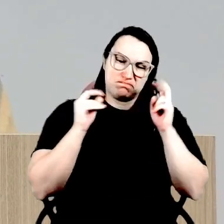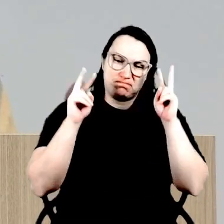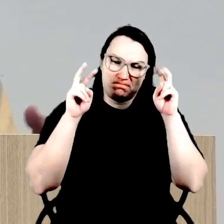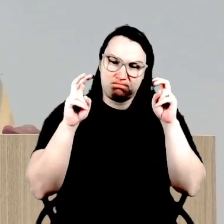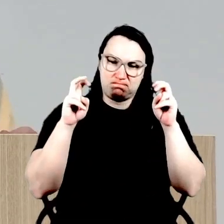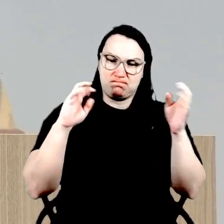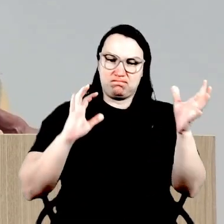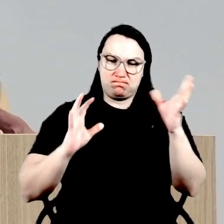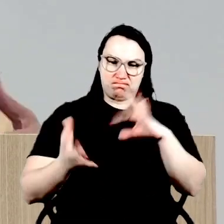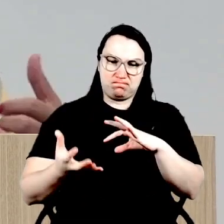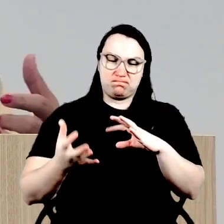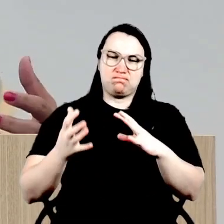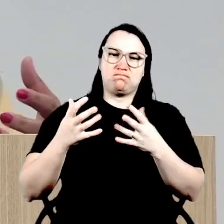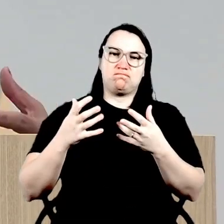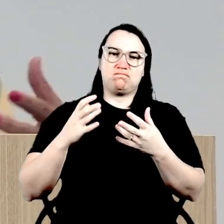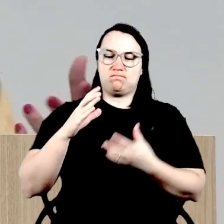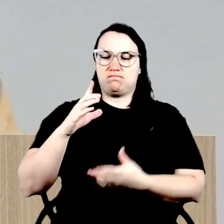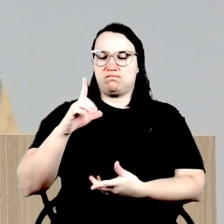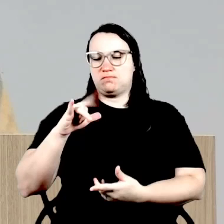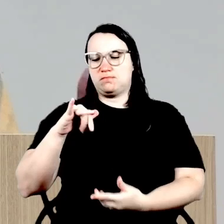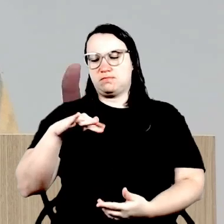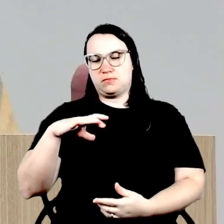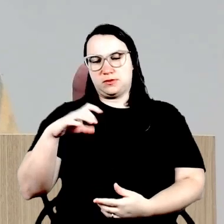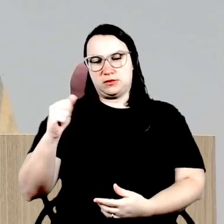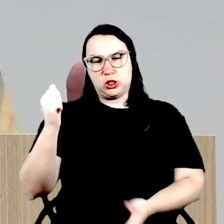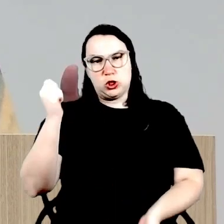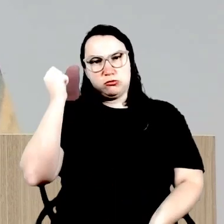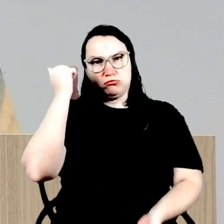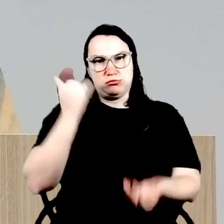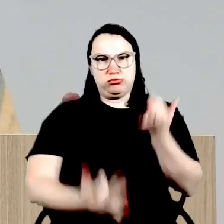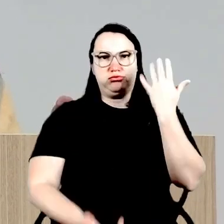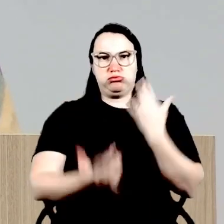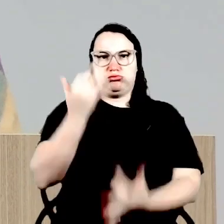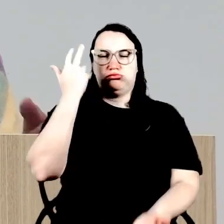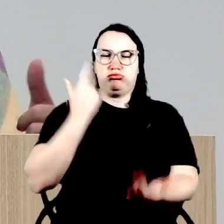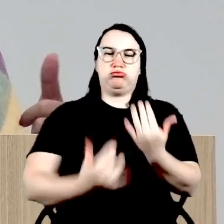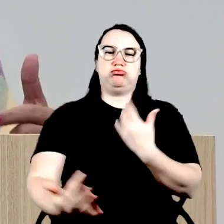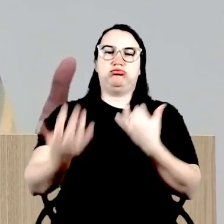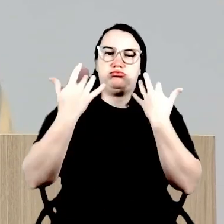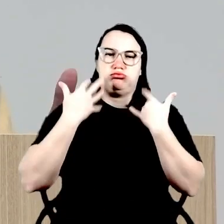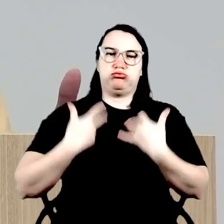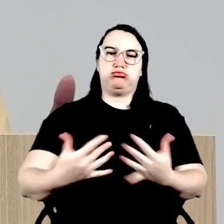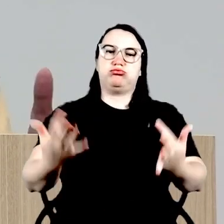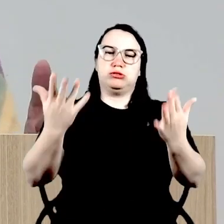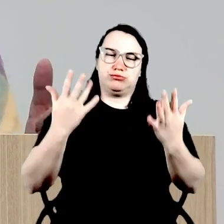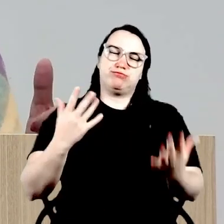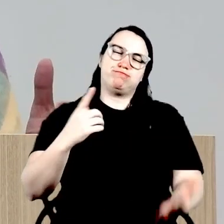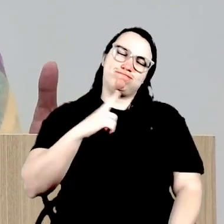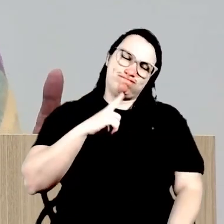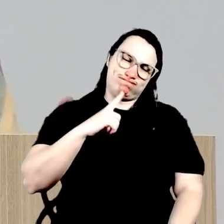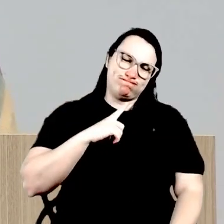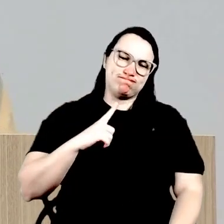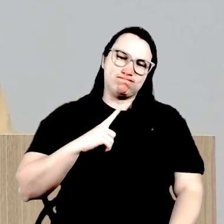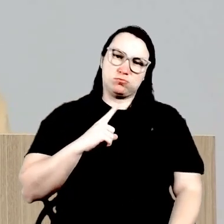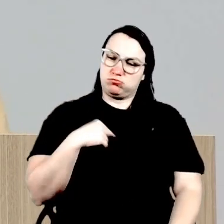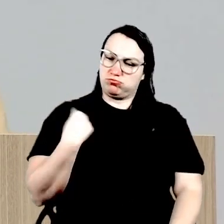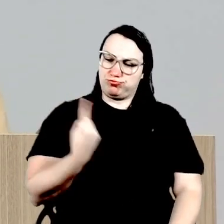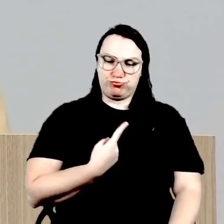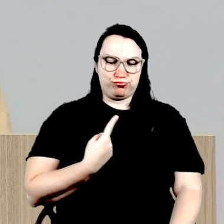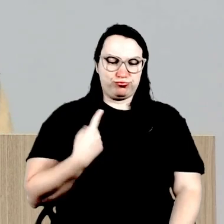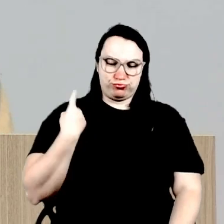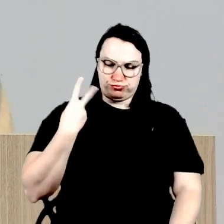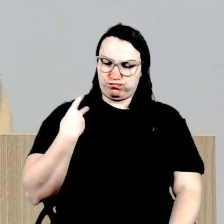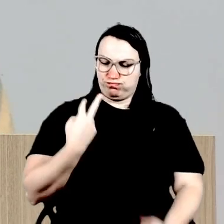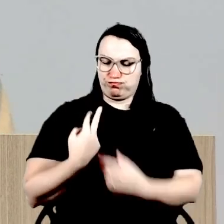umidade do ar, o fogo tomou uma proporção inesperada, porém, nós, vereadores, não temos o controle